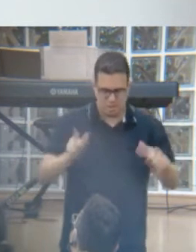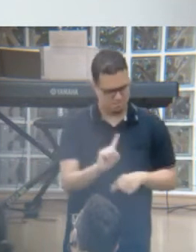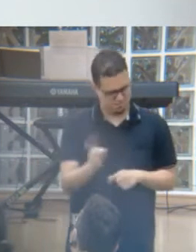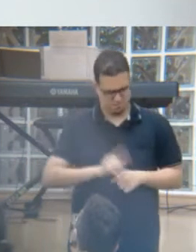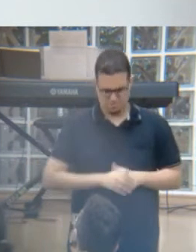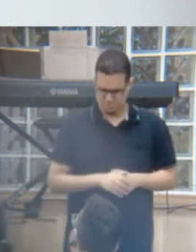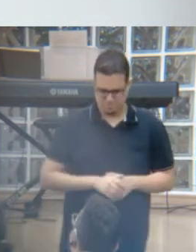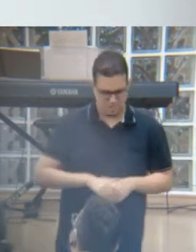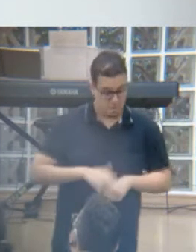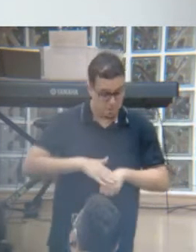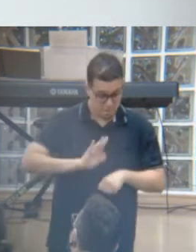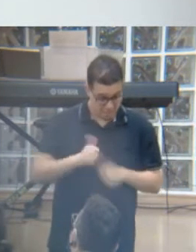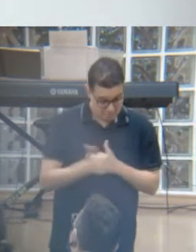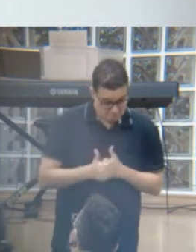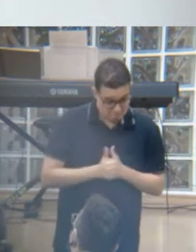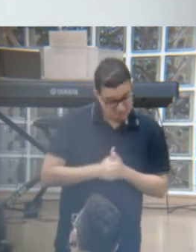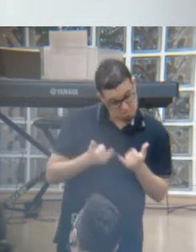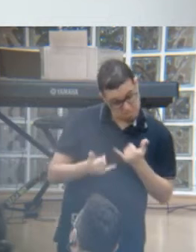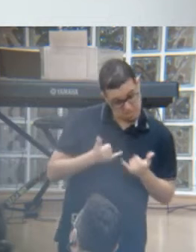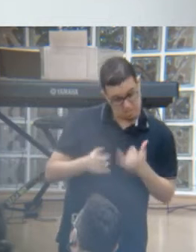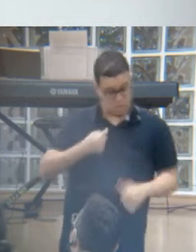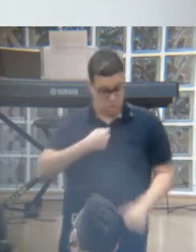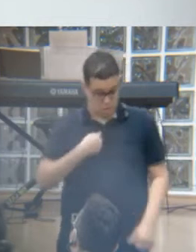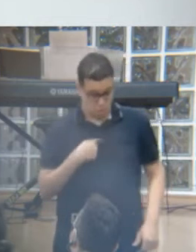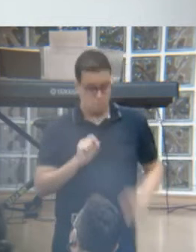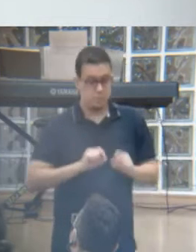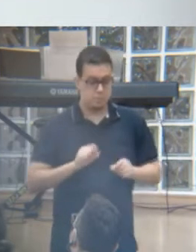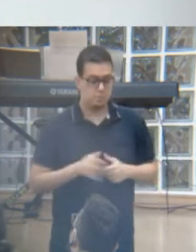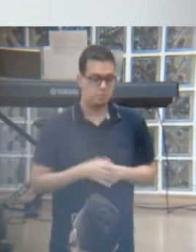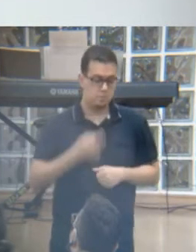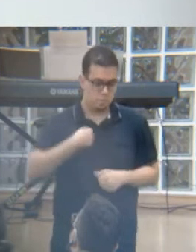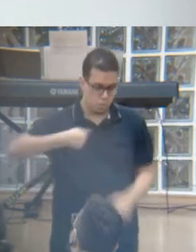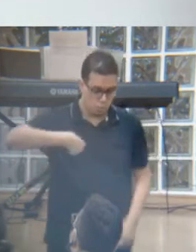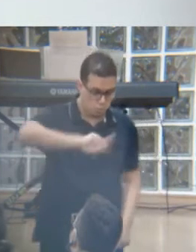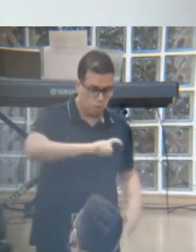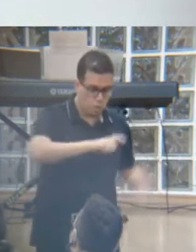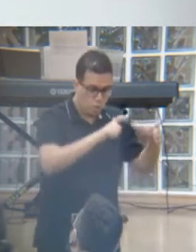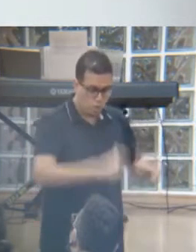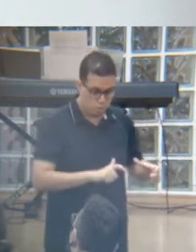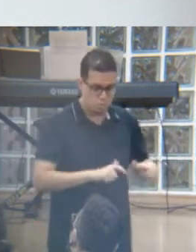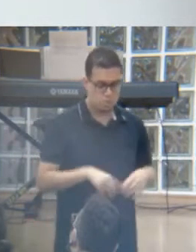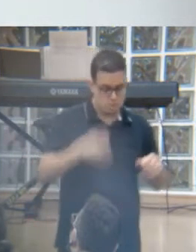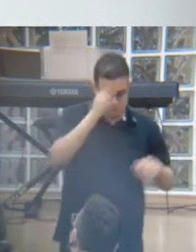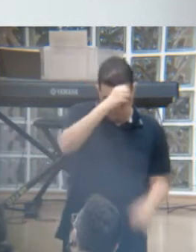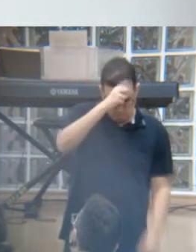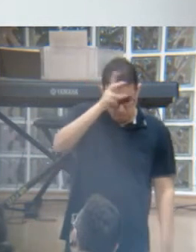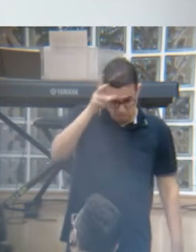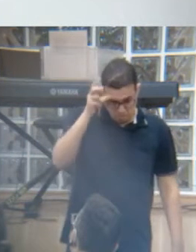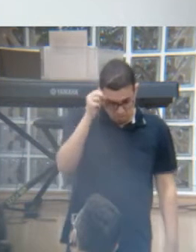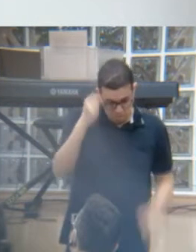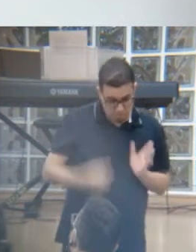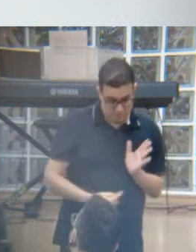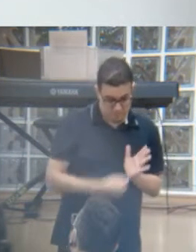já aconteceu comigo, foi estar no gabinete do prefeito, quando eleito a primeira vez em Santo